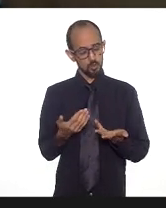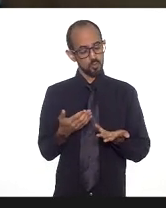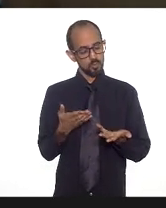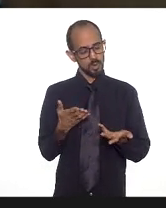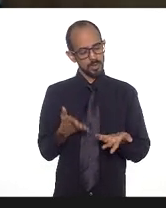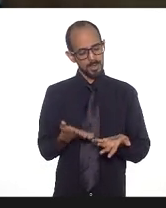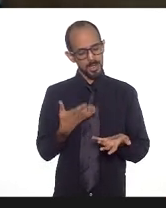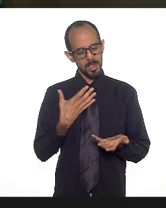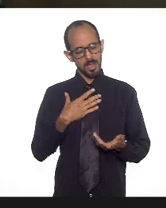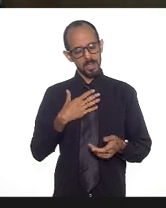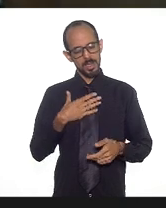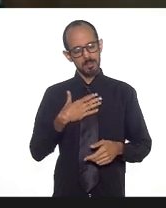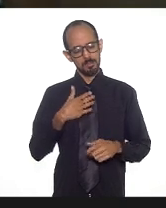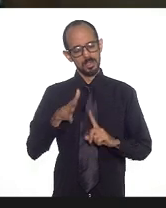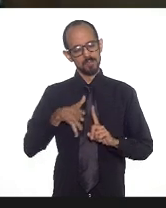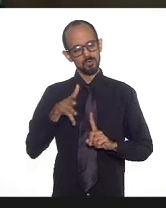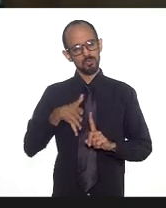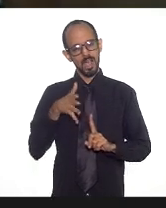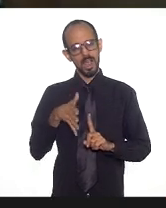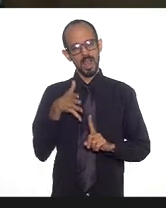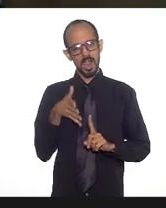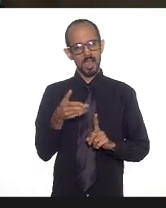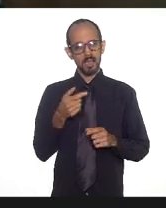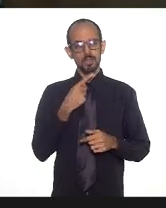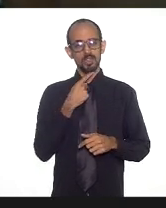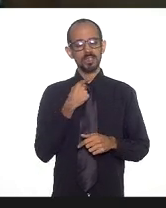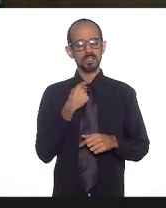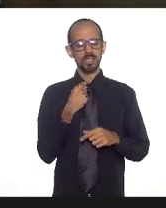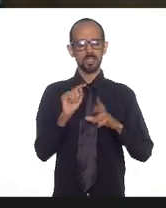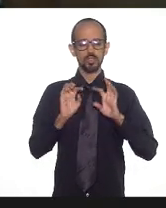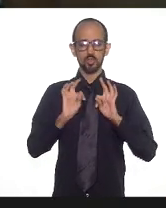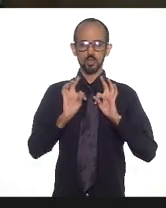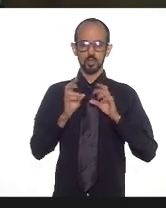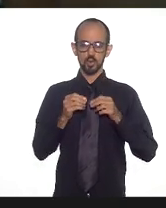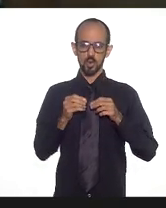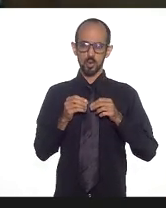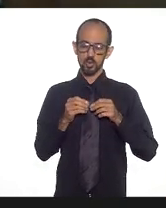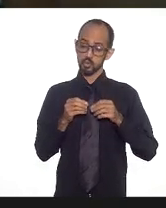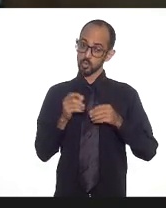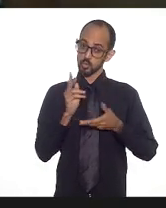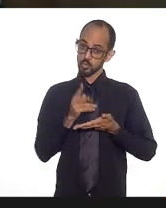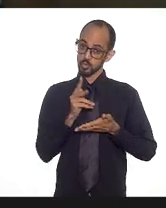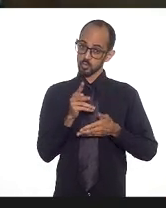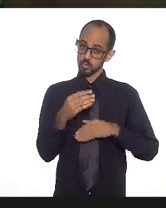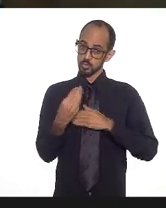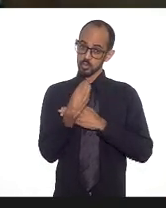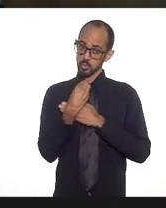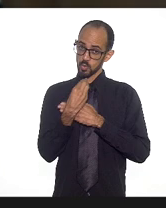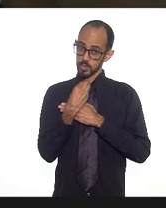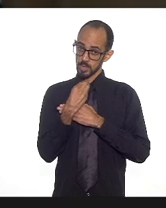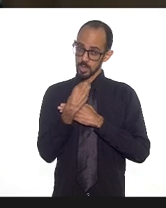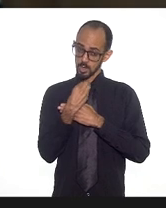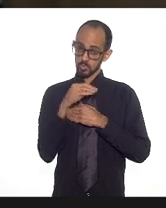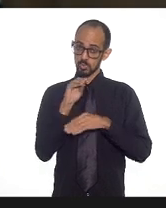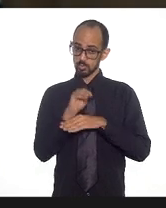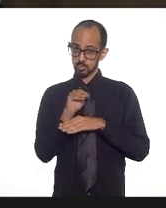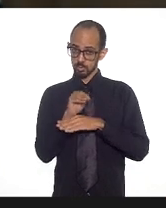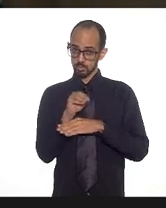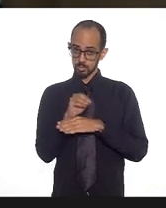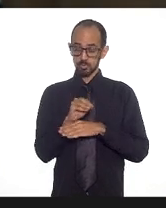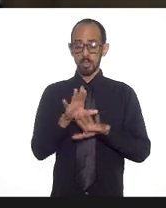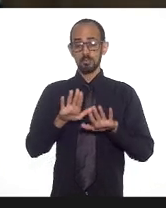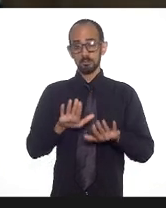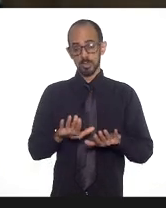tá? Eu quero dizer, eu termino desejando que todos continuem se cuidando, né? Ou que se cuidem dentro